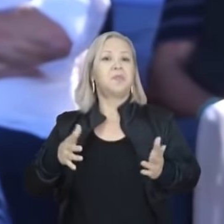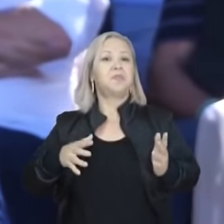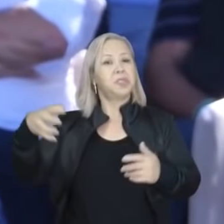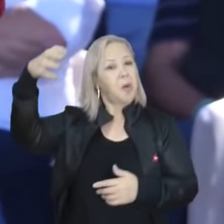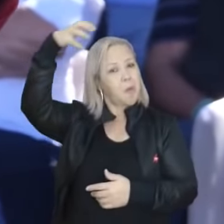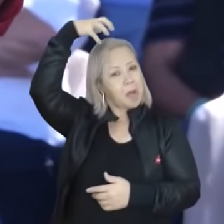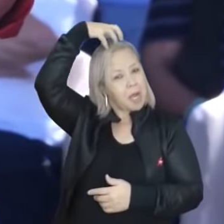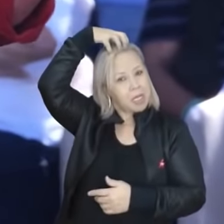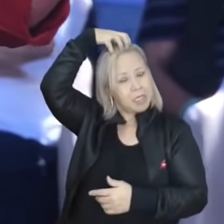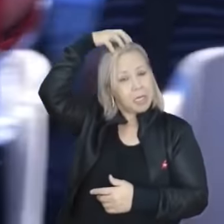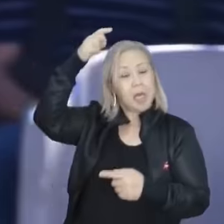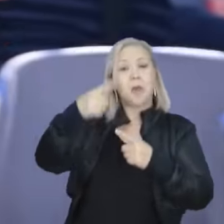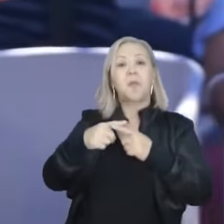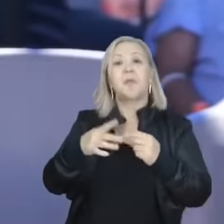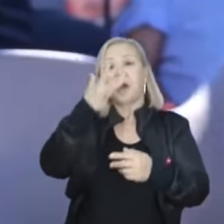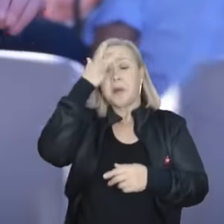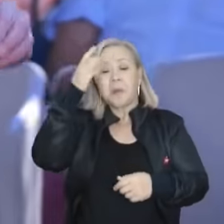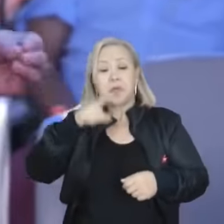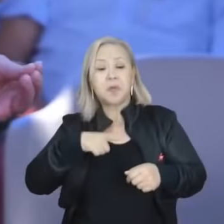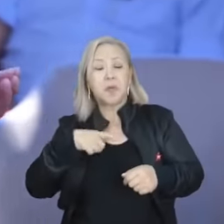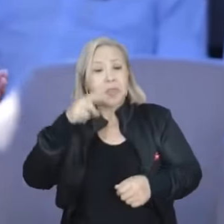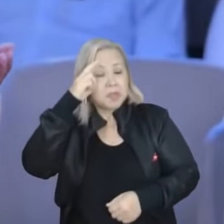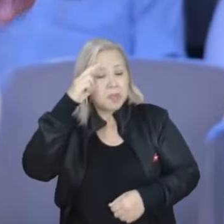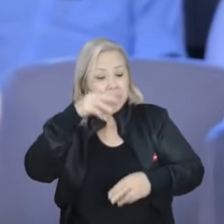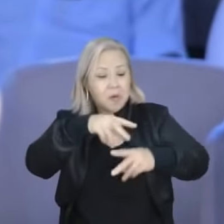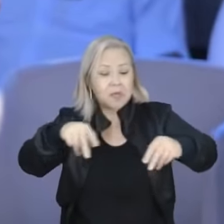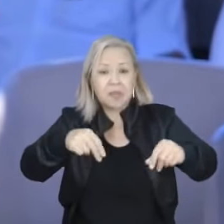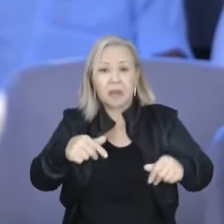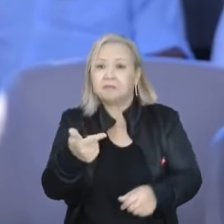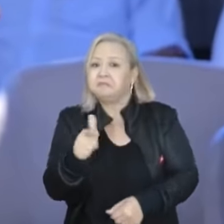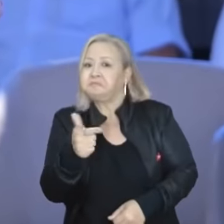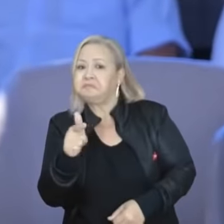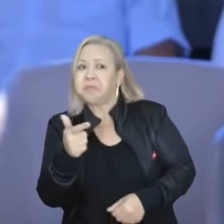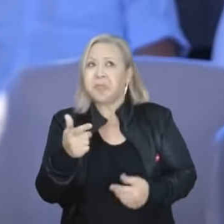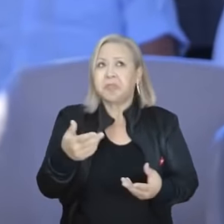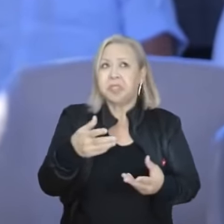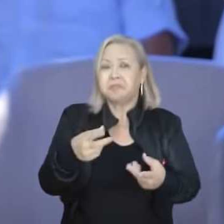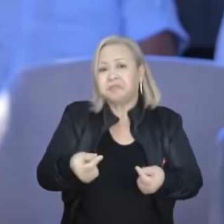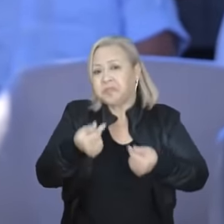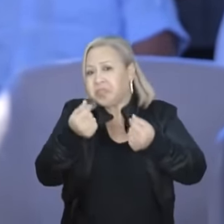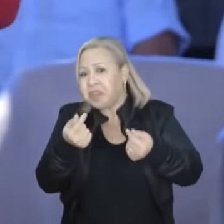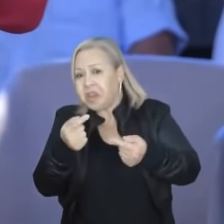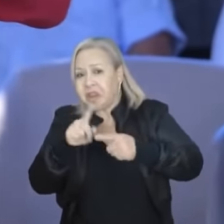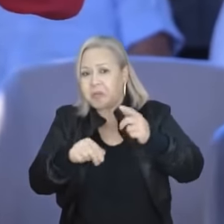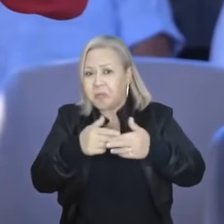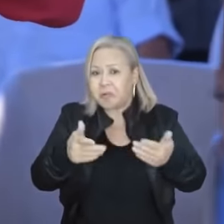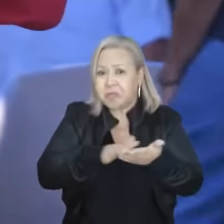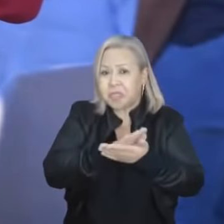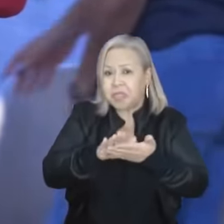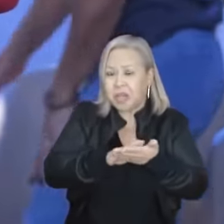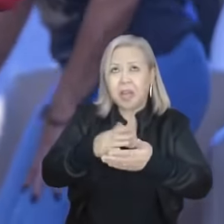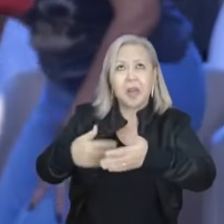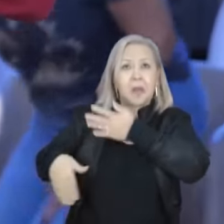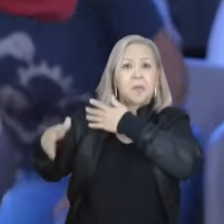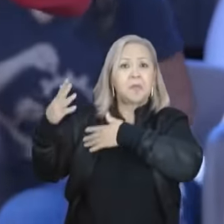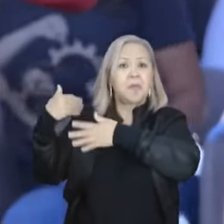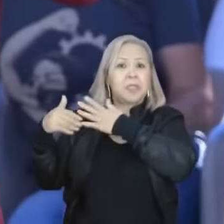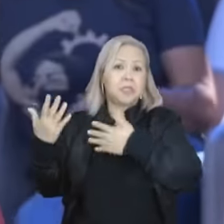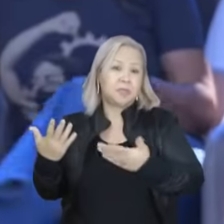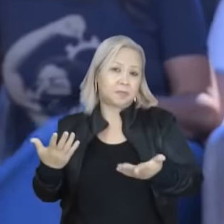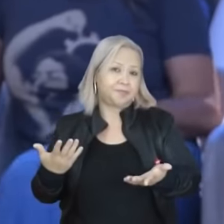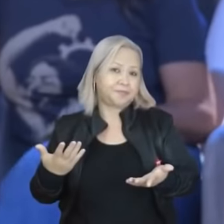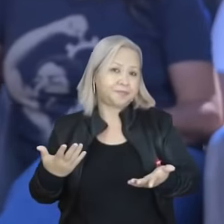tinha terra, ele poderia não ter dinheiro, poderia não produzir nada. Naquele tempo não tinha sem terra para ocupar terras